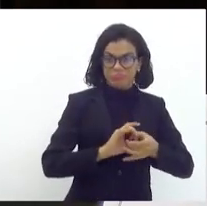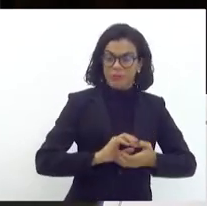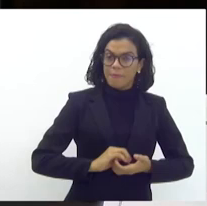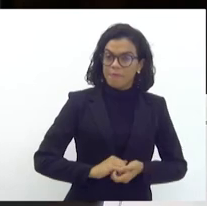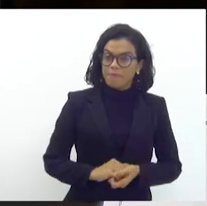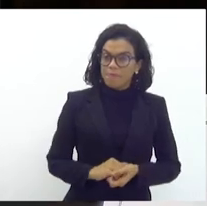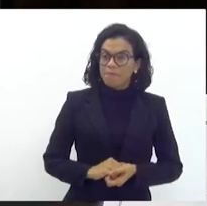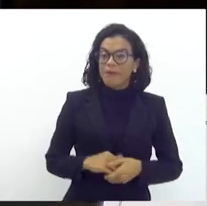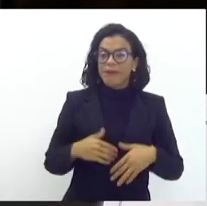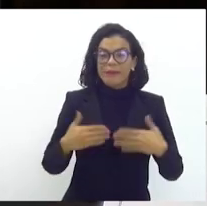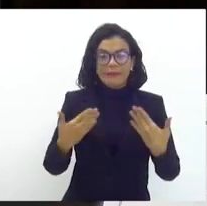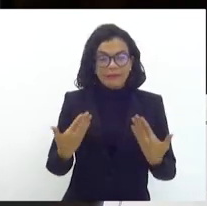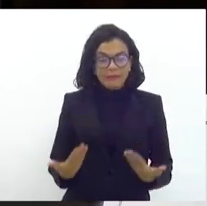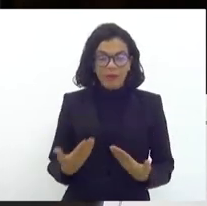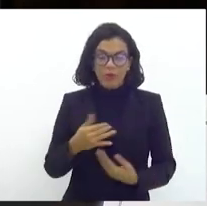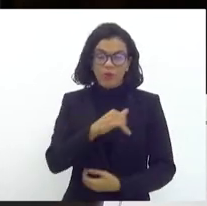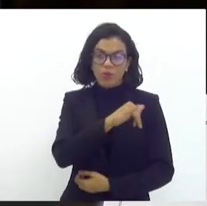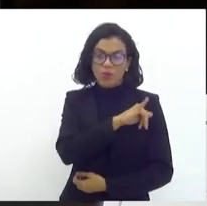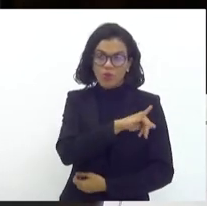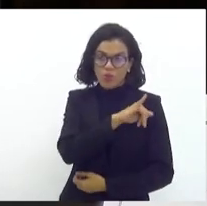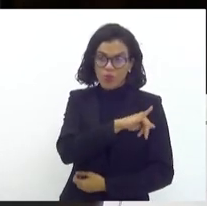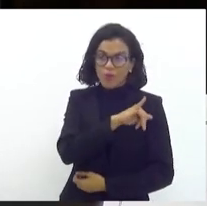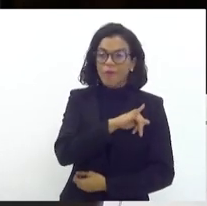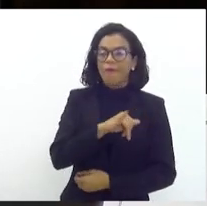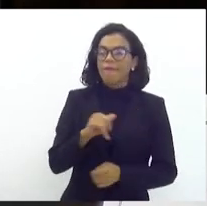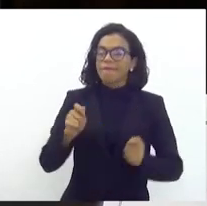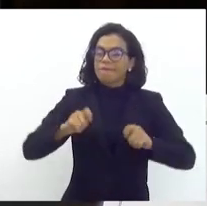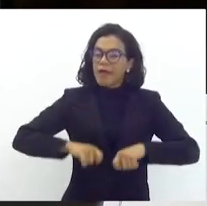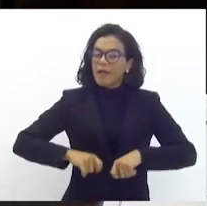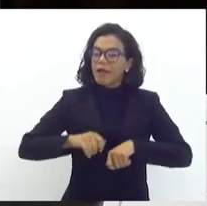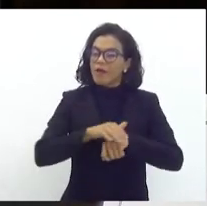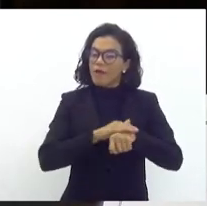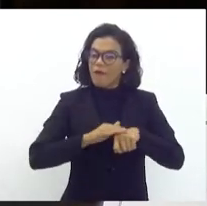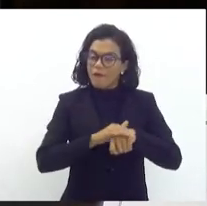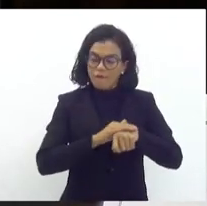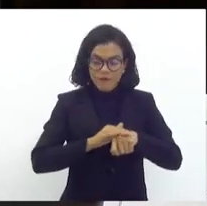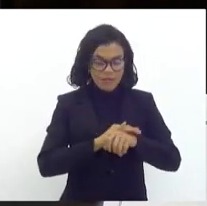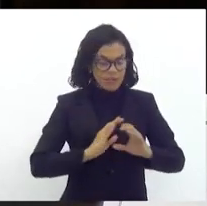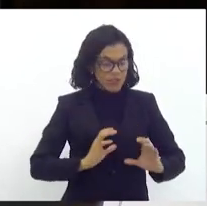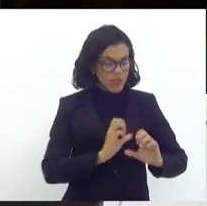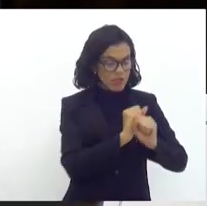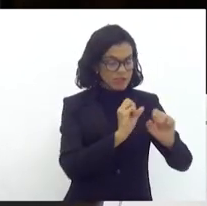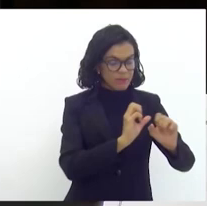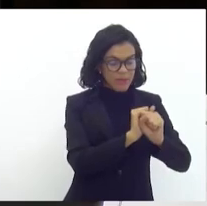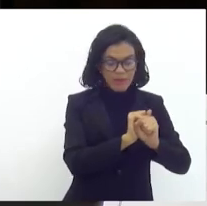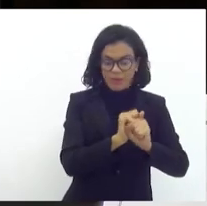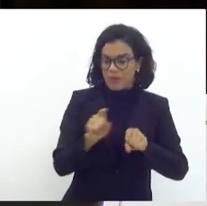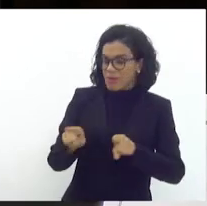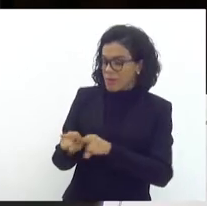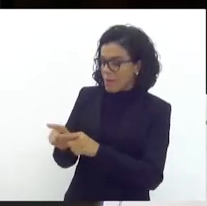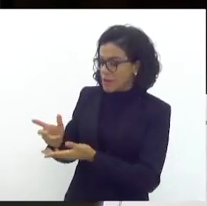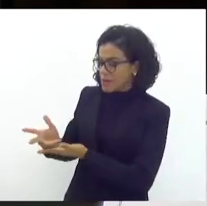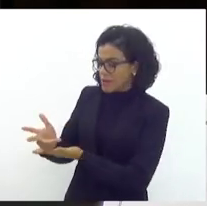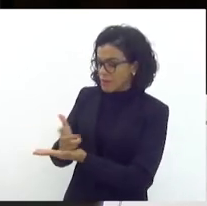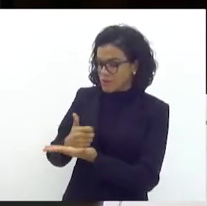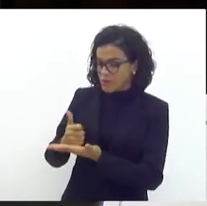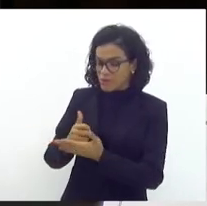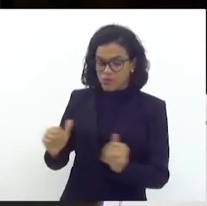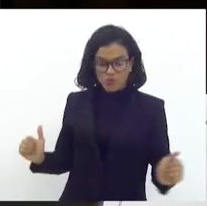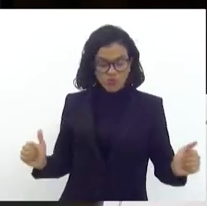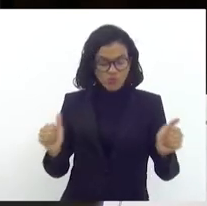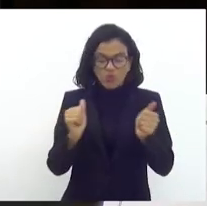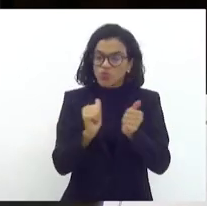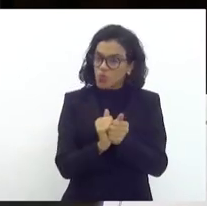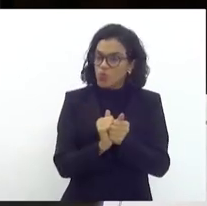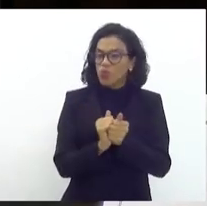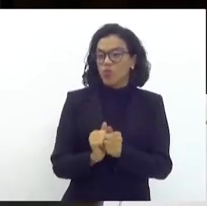de Janeiro talvez essa pena tem uma conversa das comissões de orçamento tributação ou a nossa bancada Federal porque